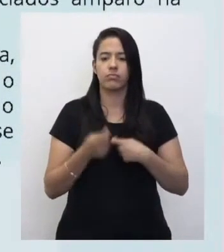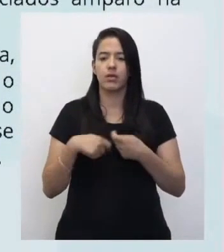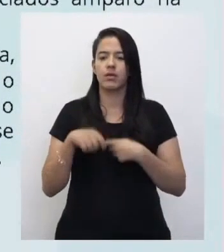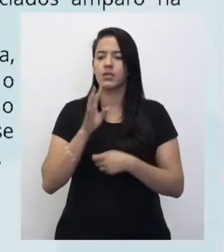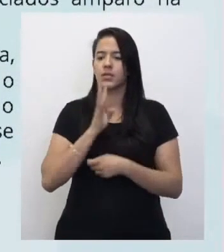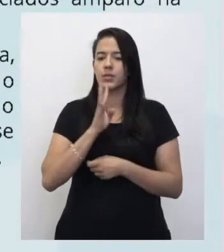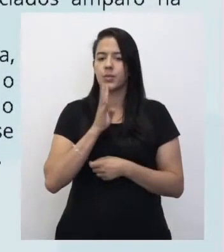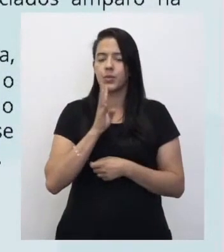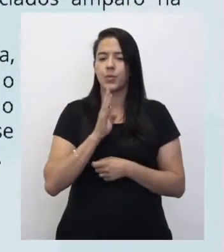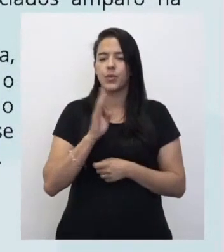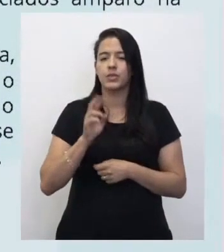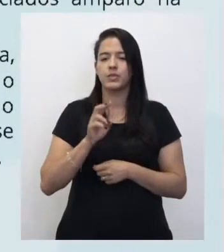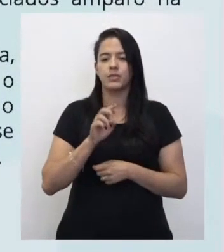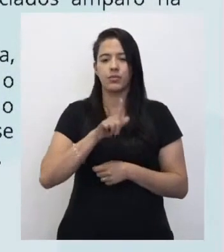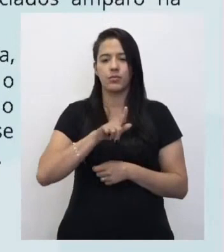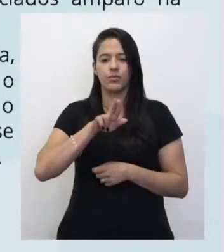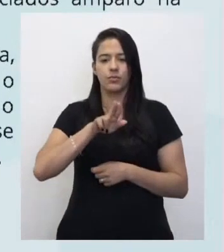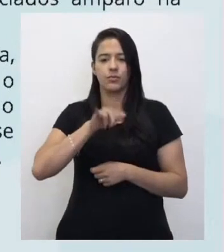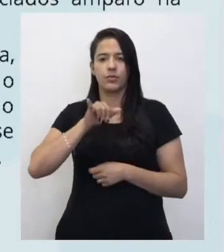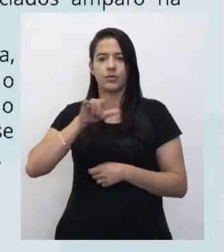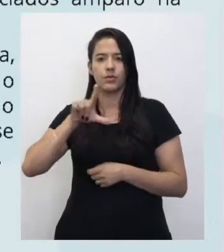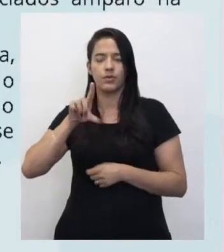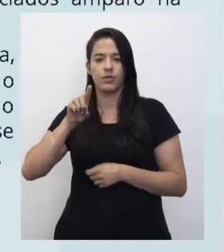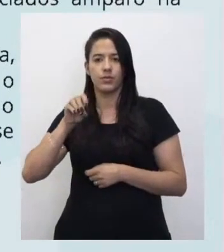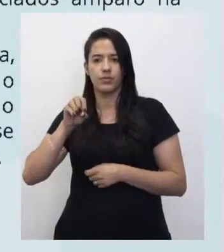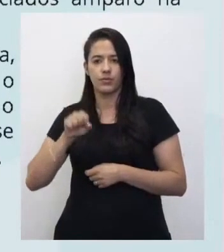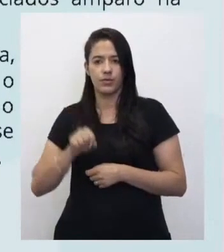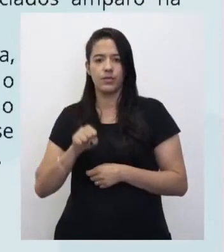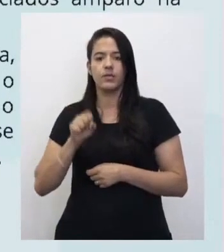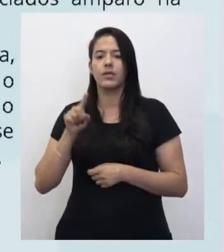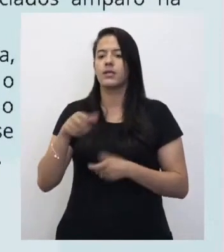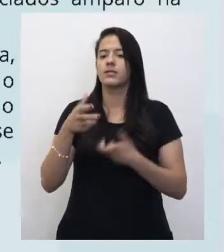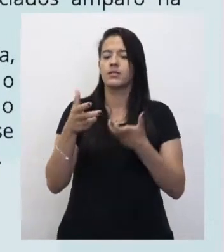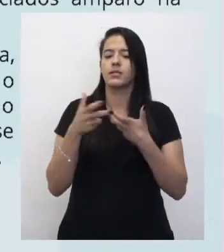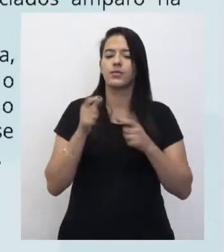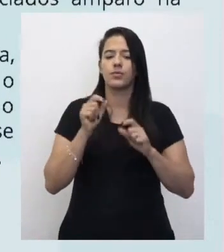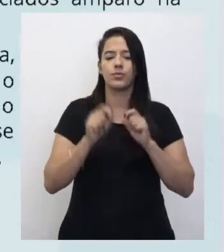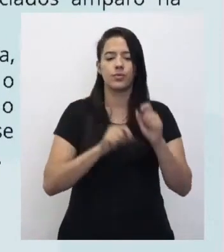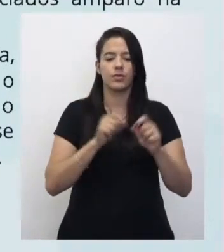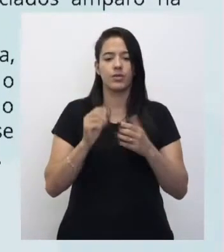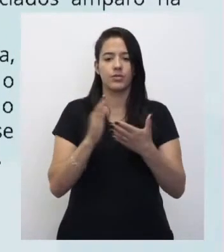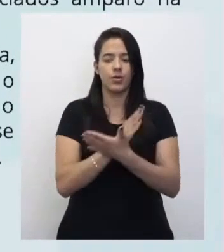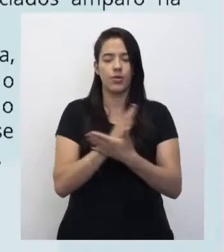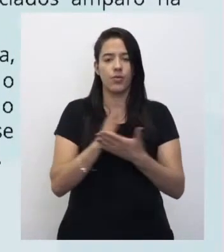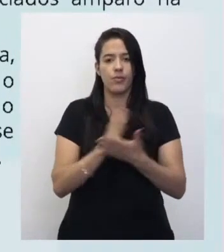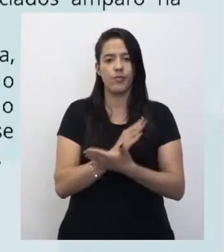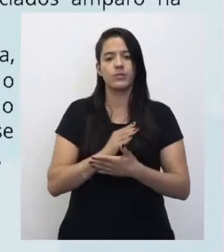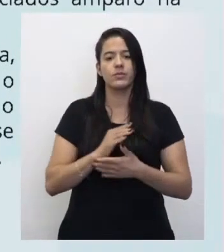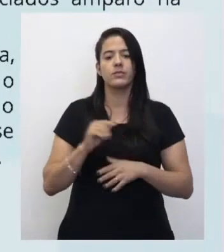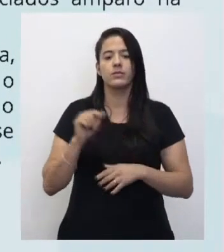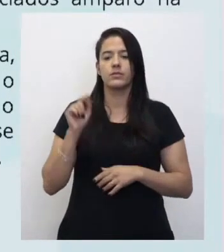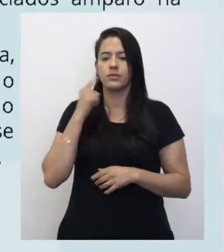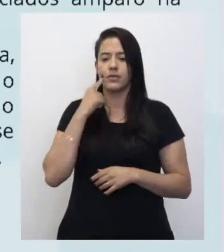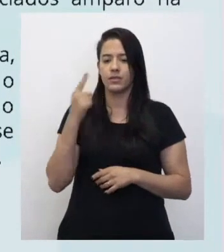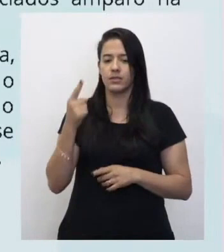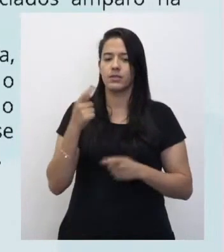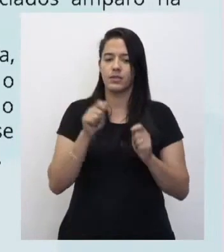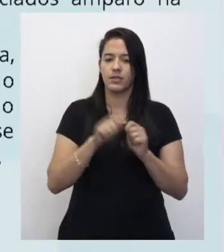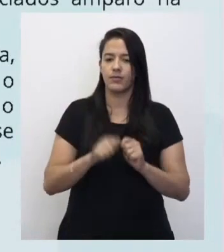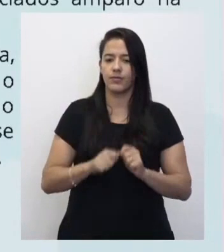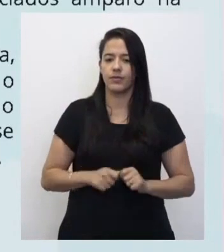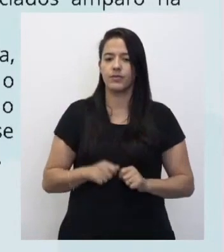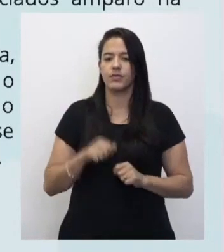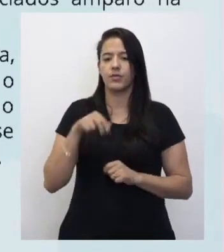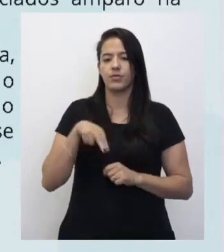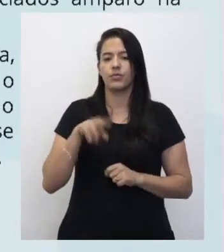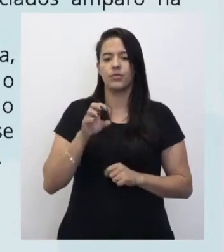como guildas, tinham como finalidade garantir o monopólio de determinadas atividades. Olha aí a questão do monopólio aparecendo de